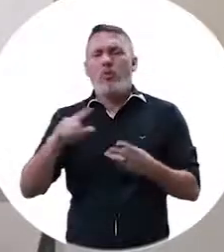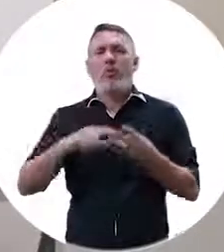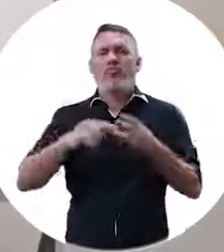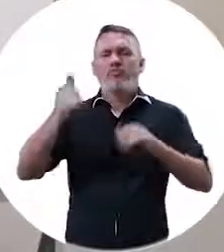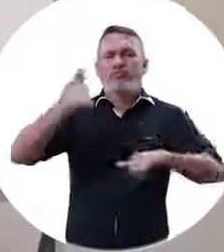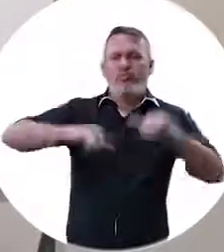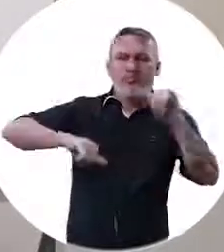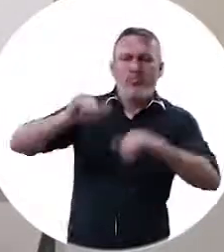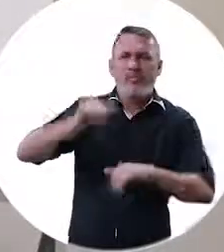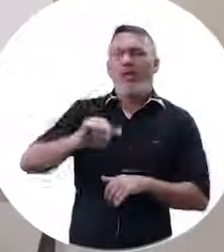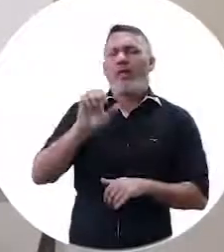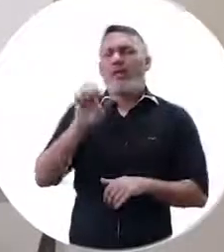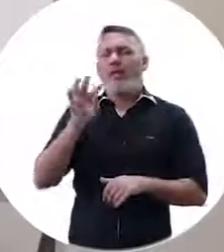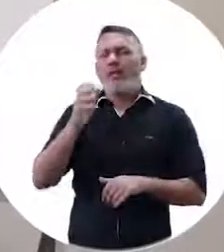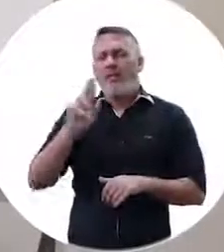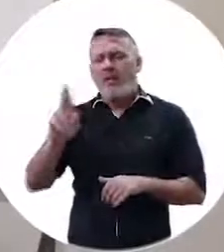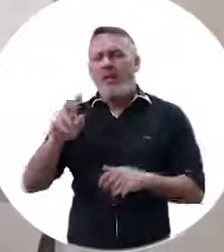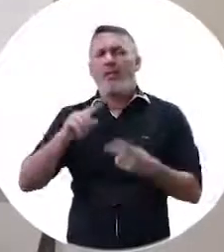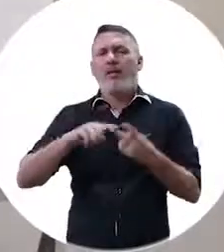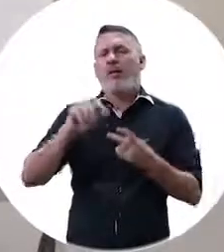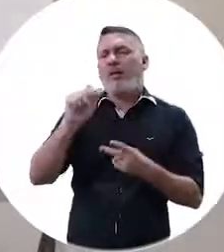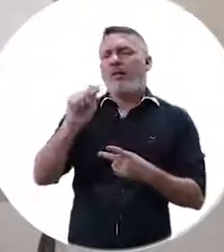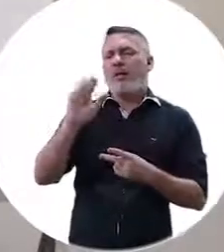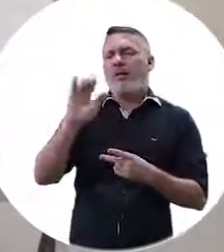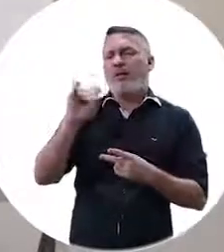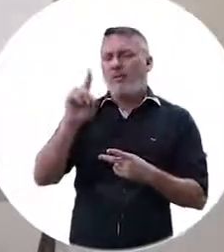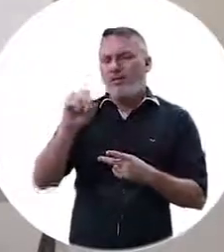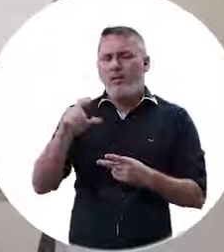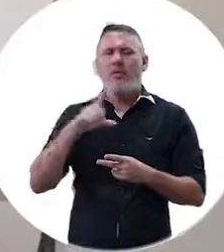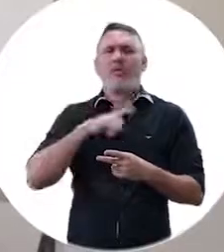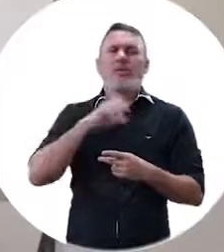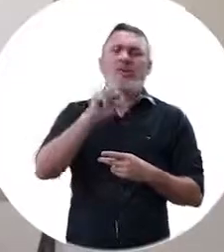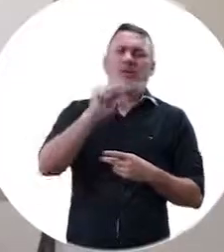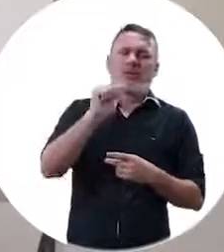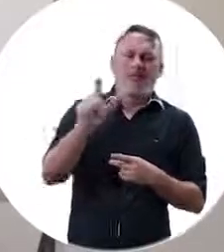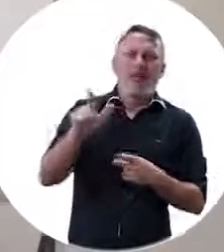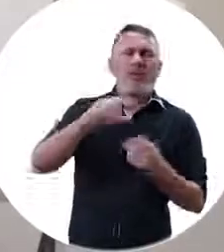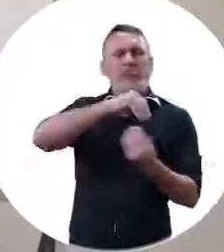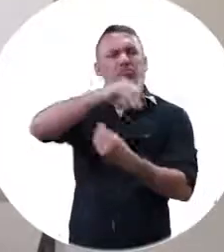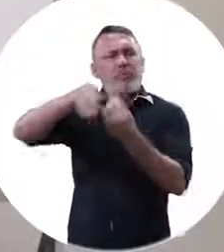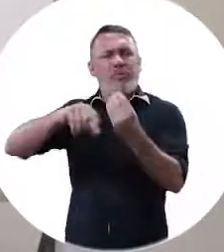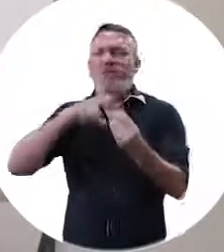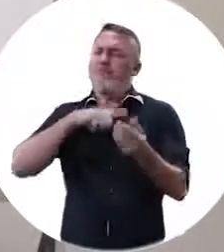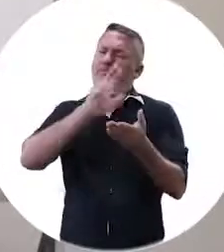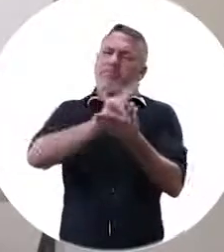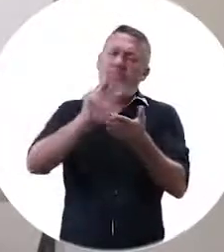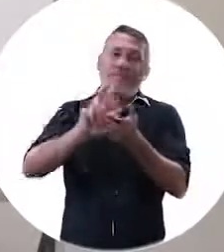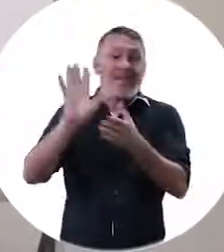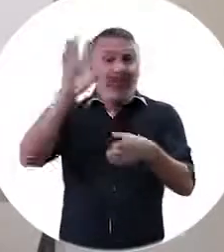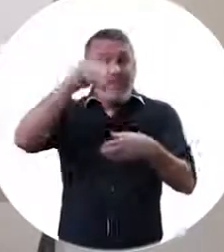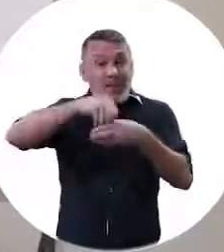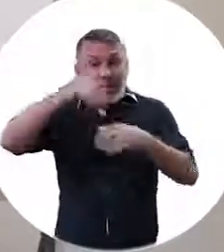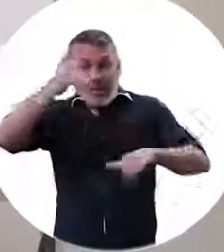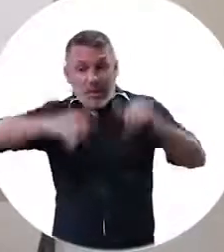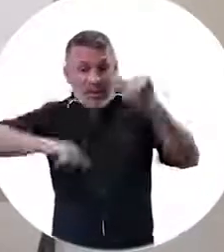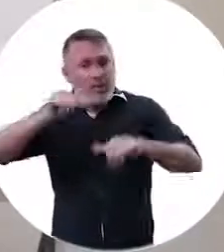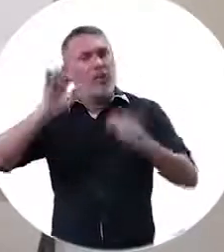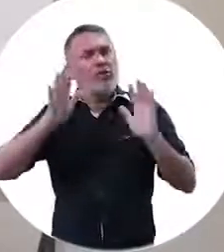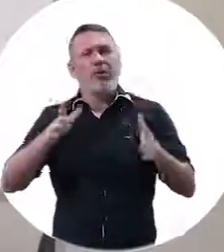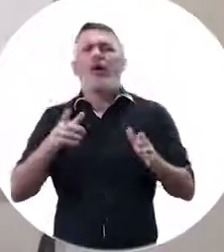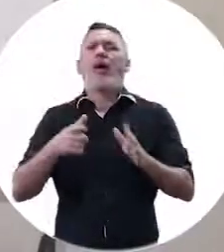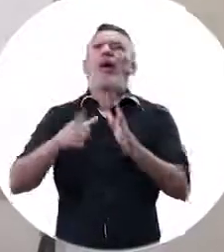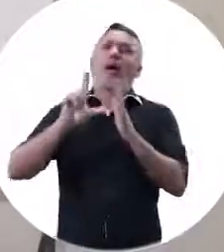aldeído, cetona, ácido carboxílico, éter, éster, amina, amida, sal orgânico e nitrocomposto. Todas